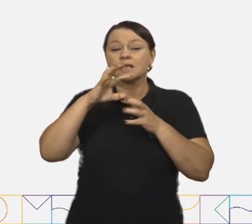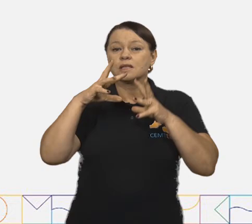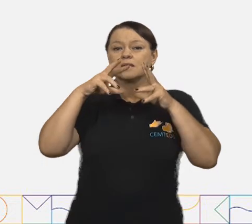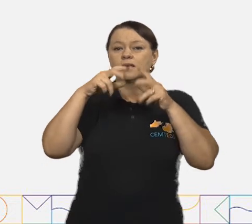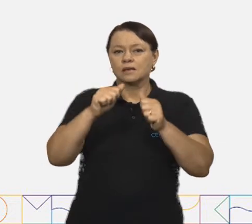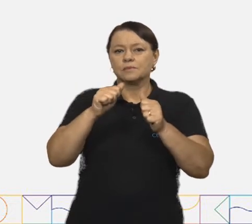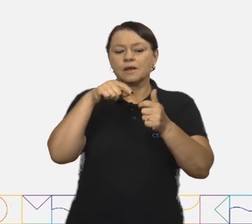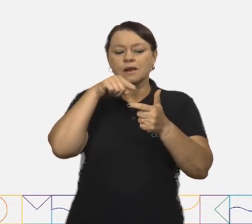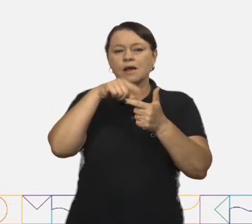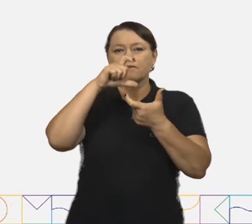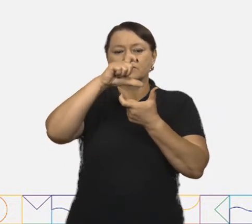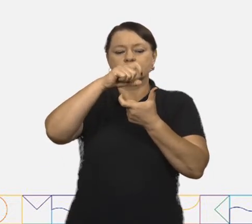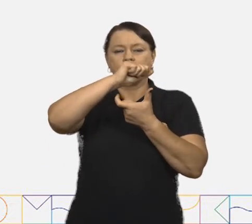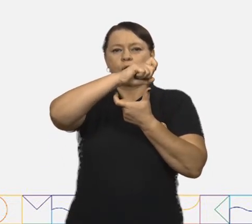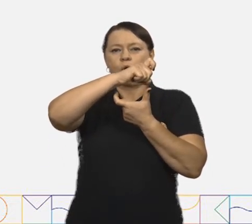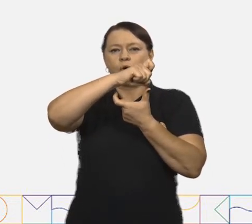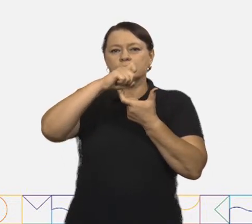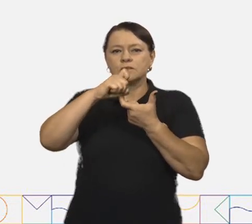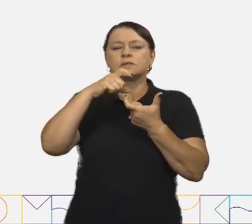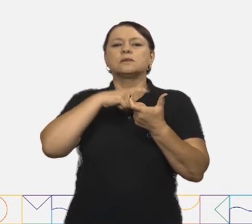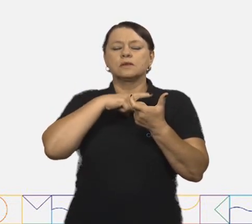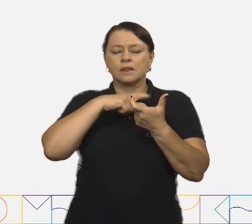proparoxítonas, você acertou.